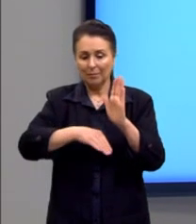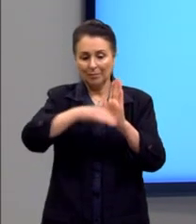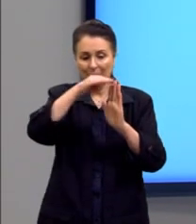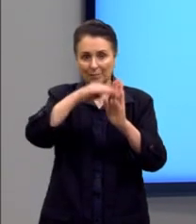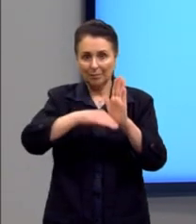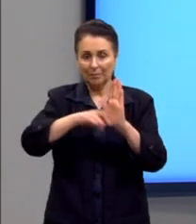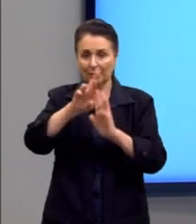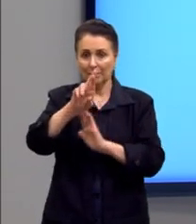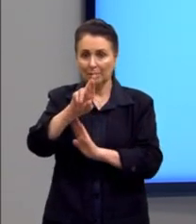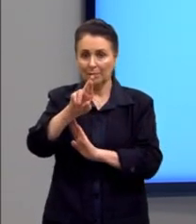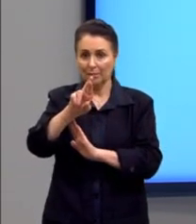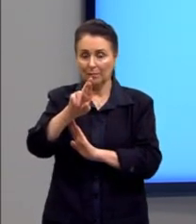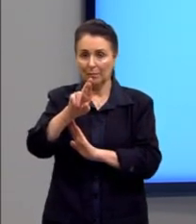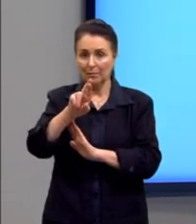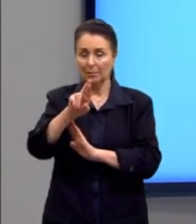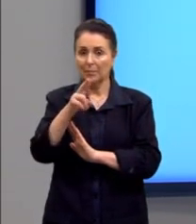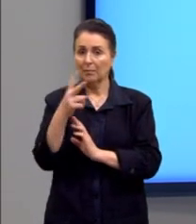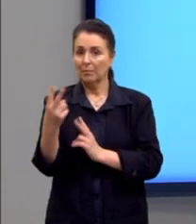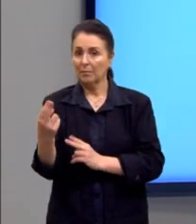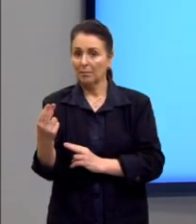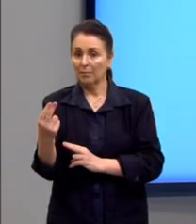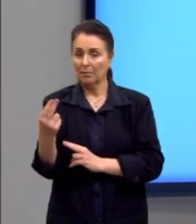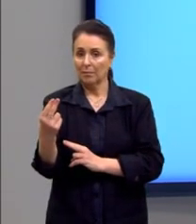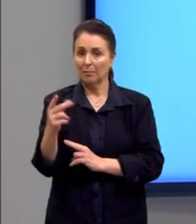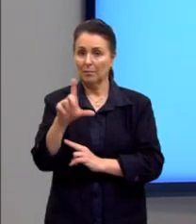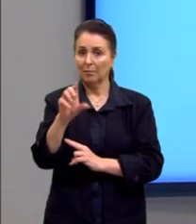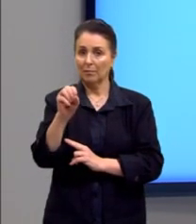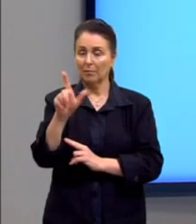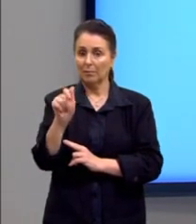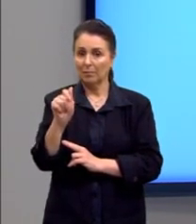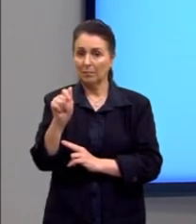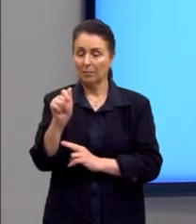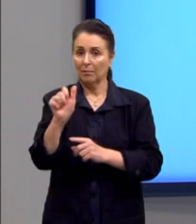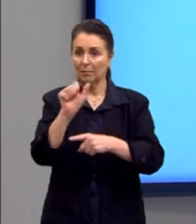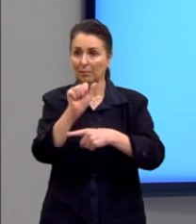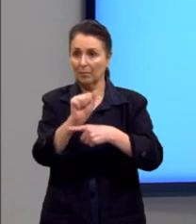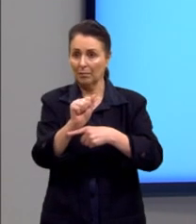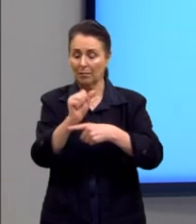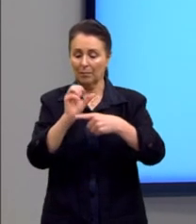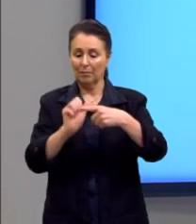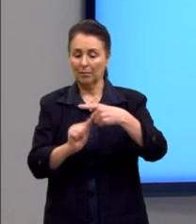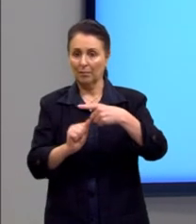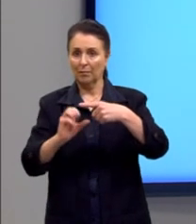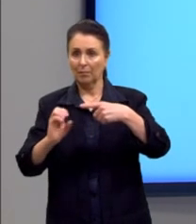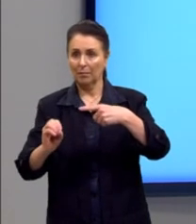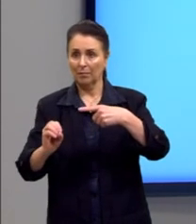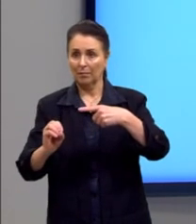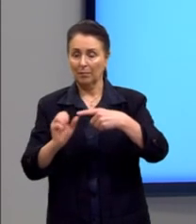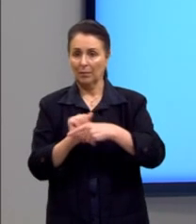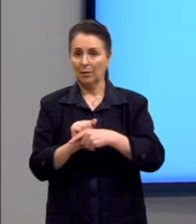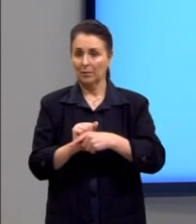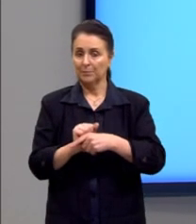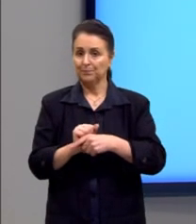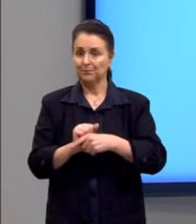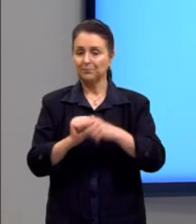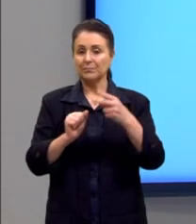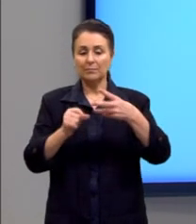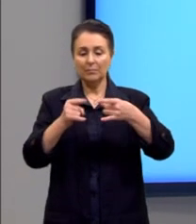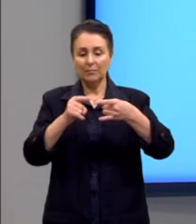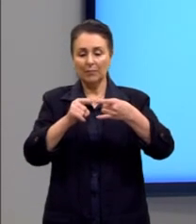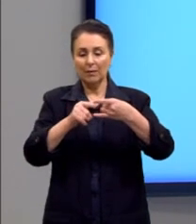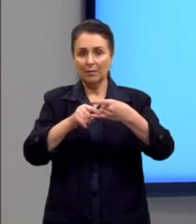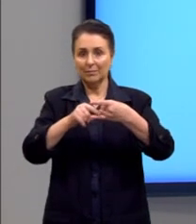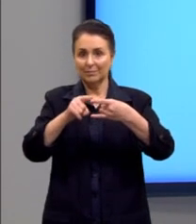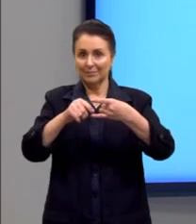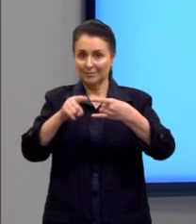R = log de ar sobre a 0 em que a a ela é considerada a amplitude do